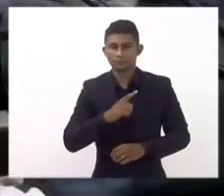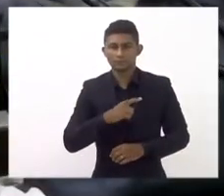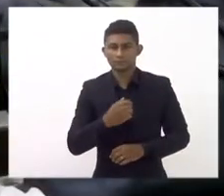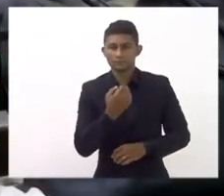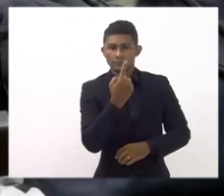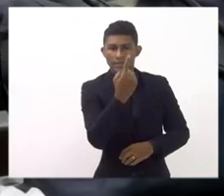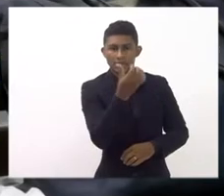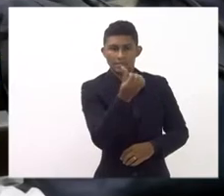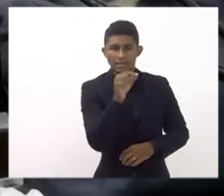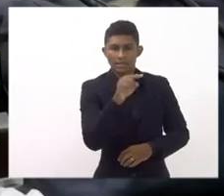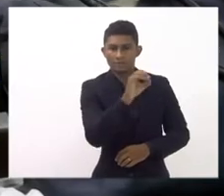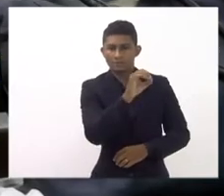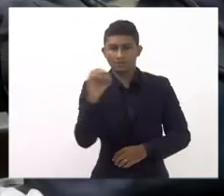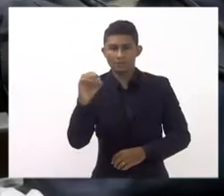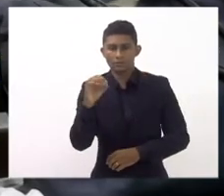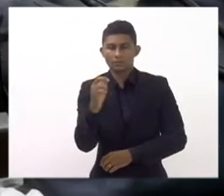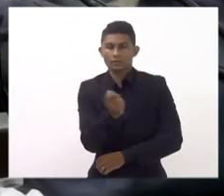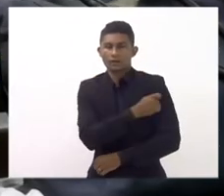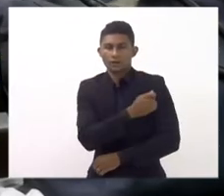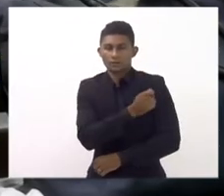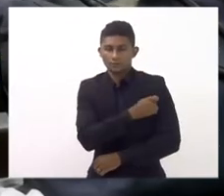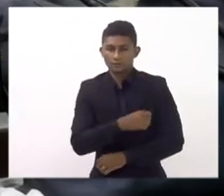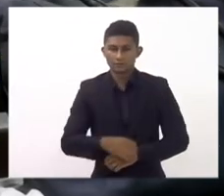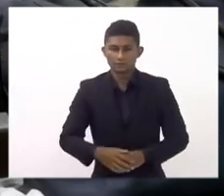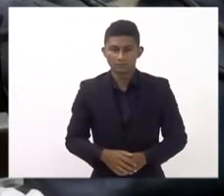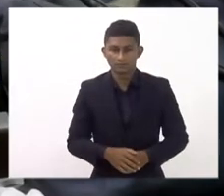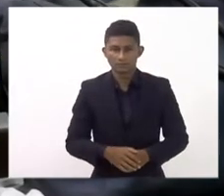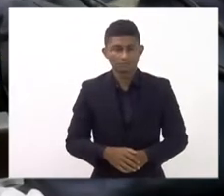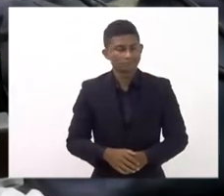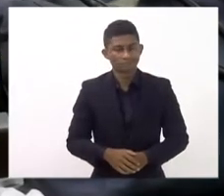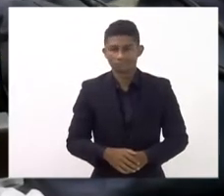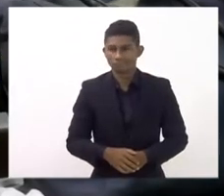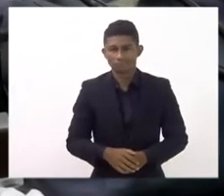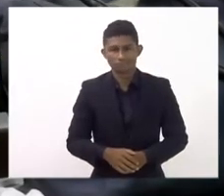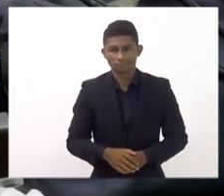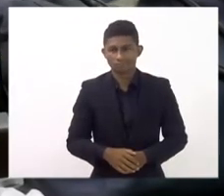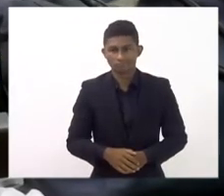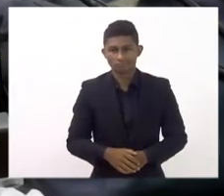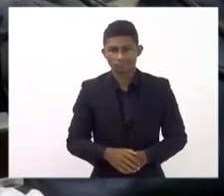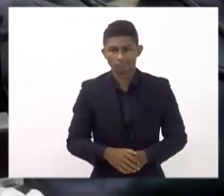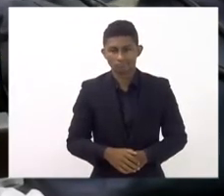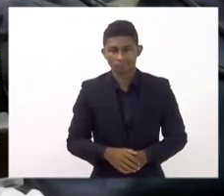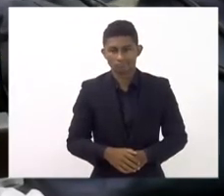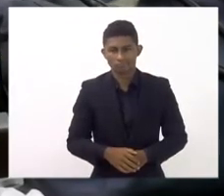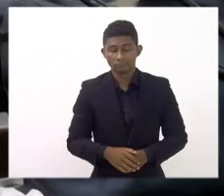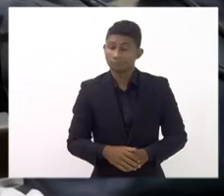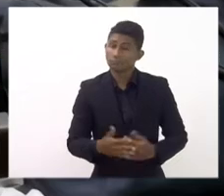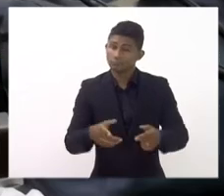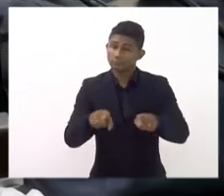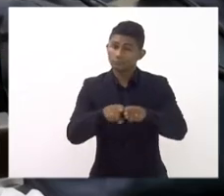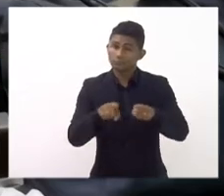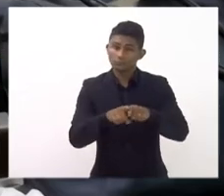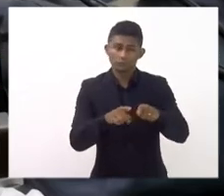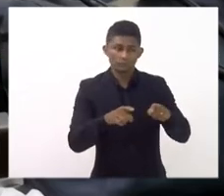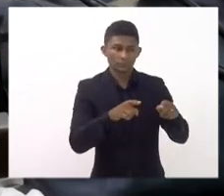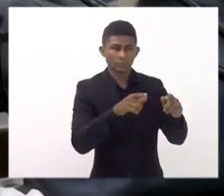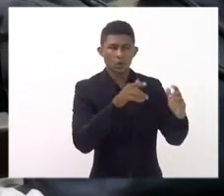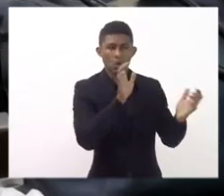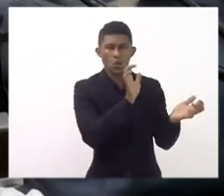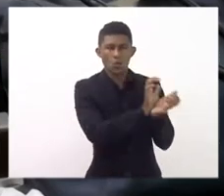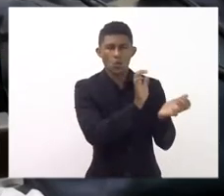alunos. No momento, e não temos nenhum oferecimento de turmas em